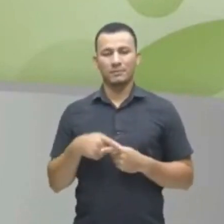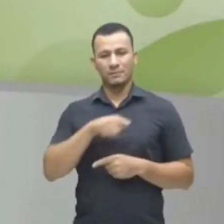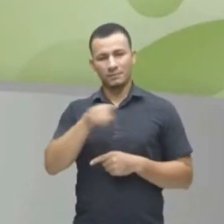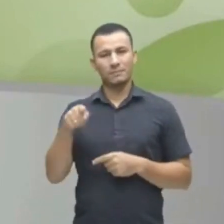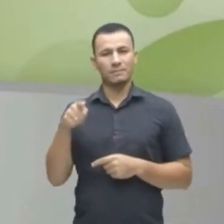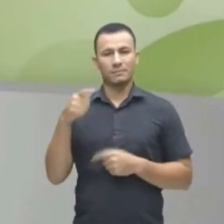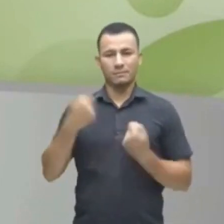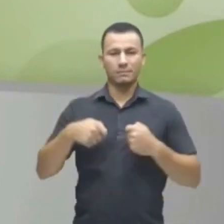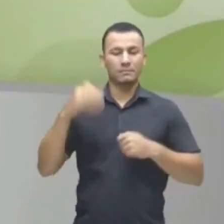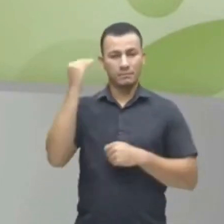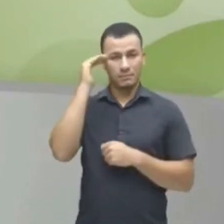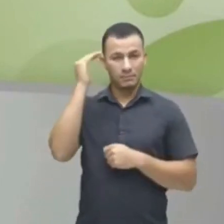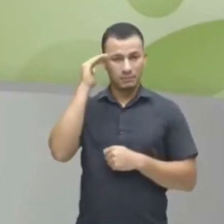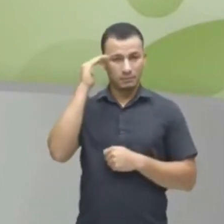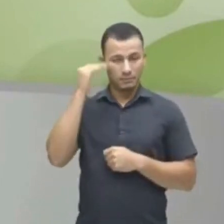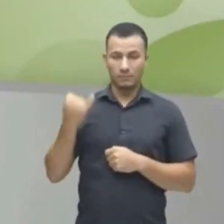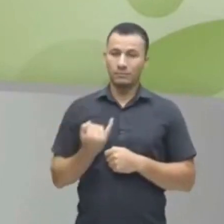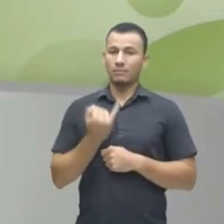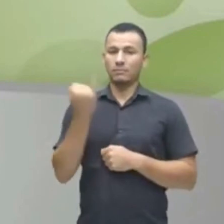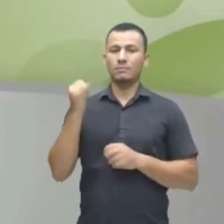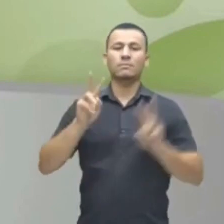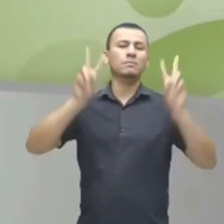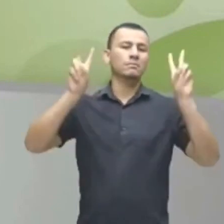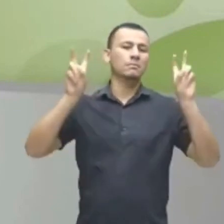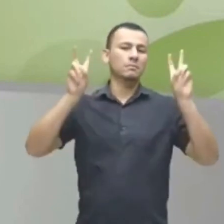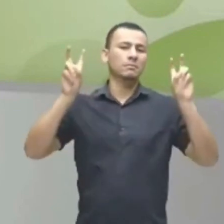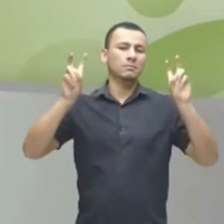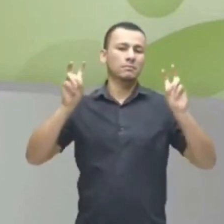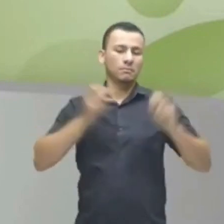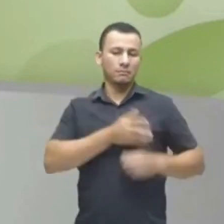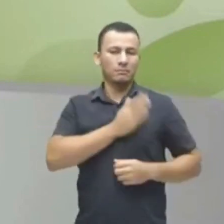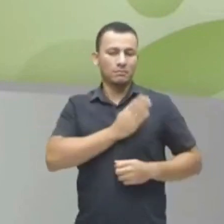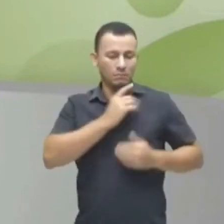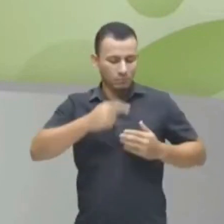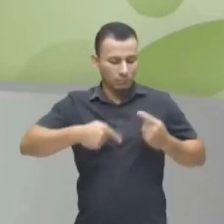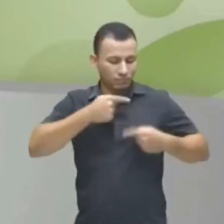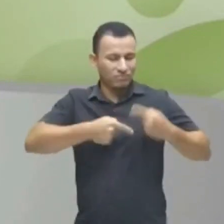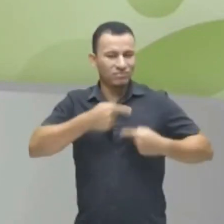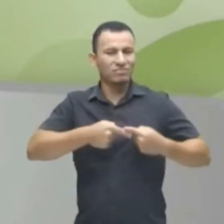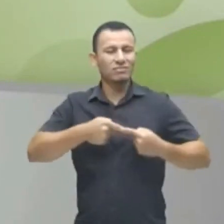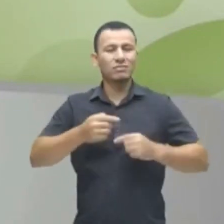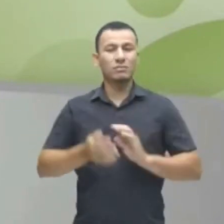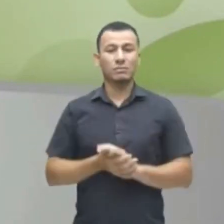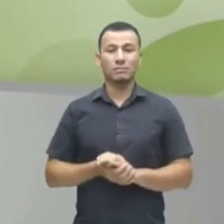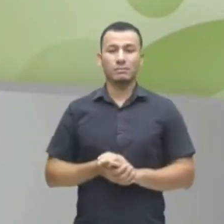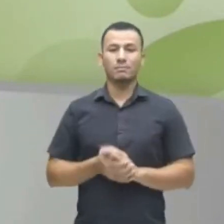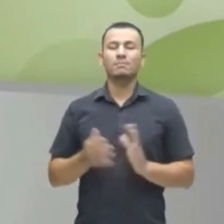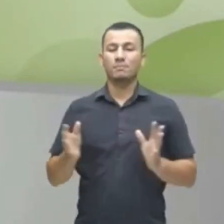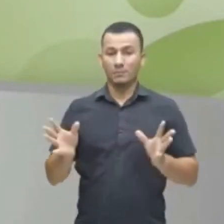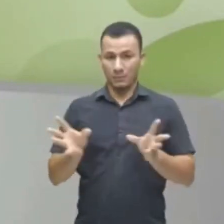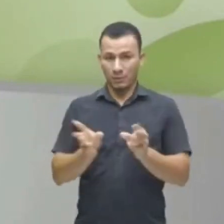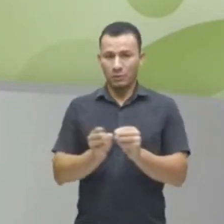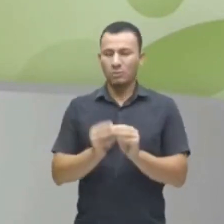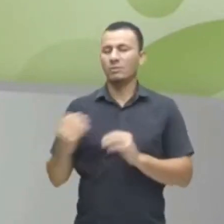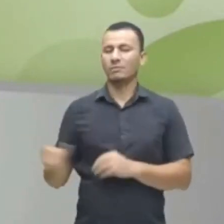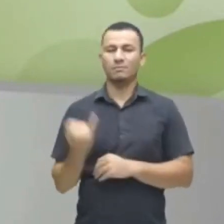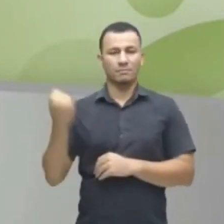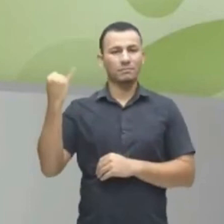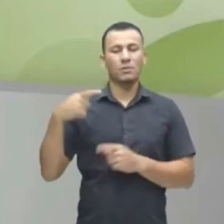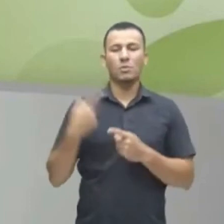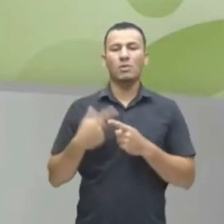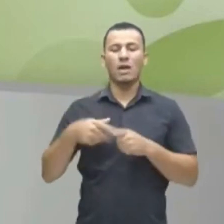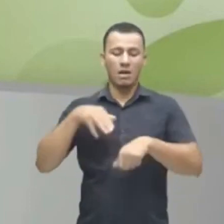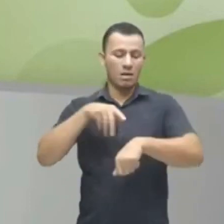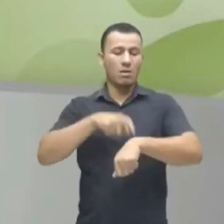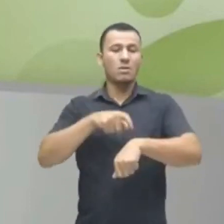que nós tratamos hoje sobre o sistema cardiovascular. Essas considerações finais são muito importantes, porque é o momento que a